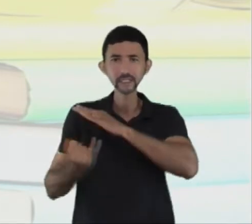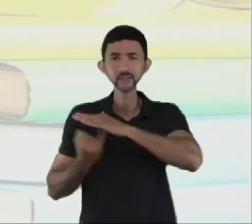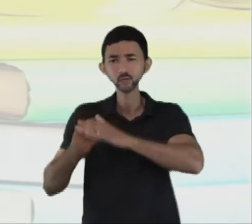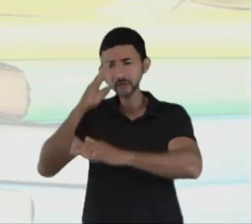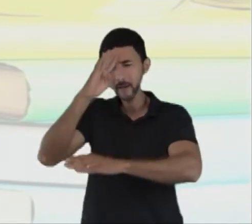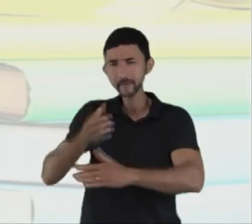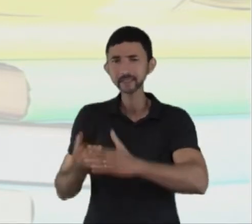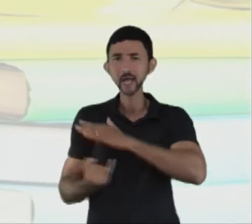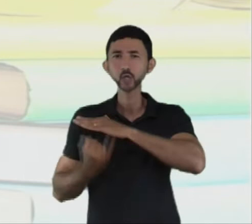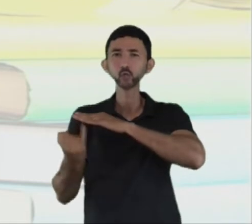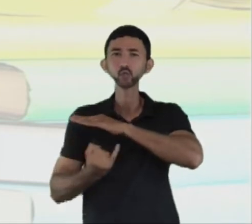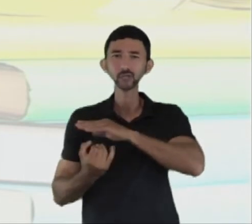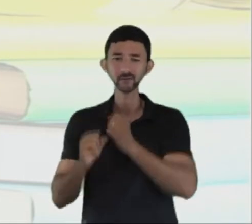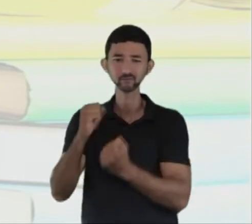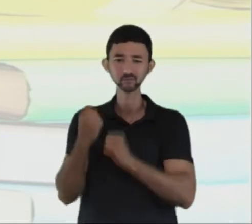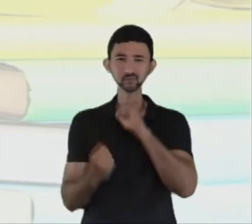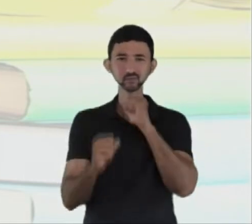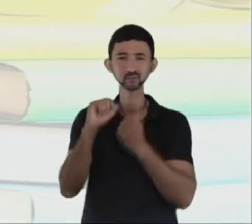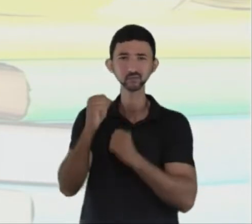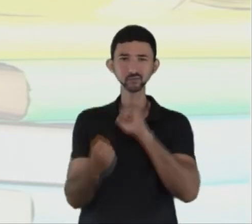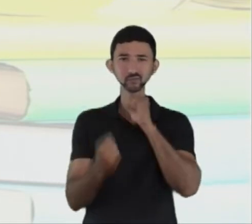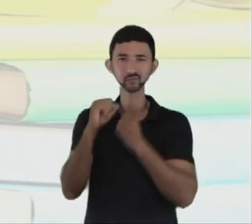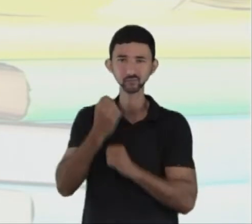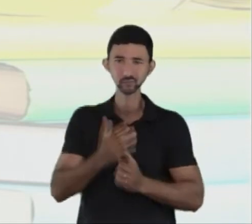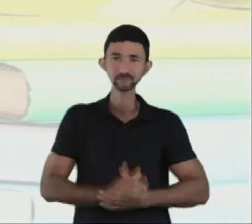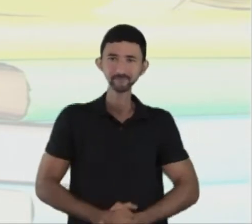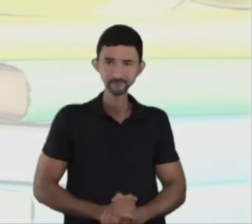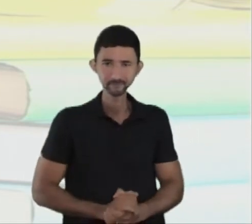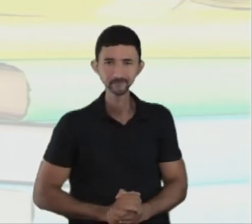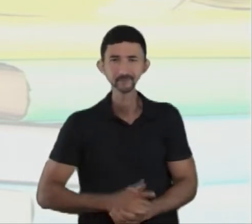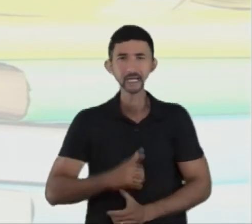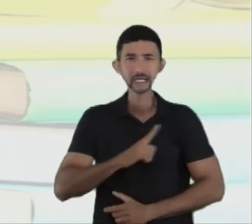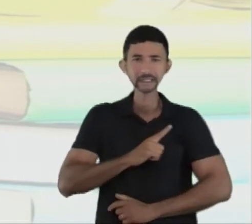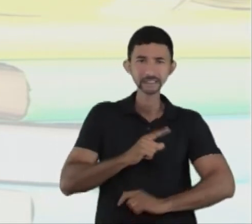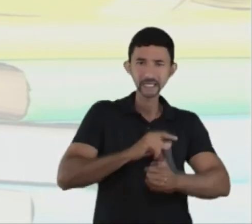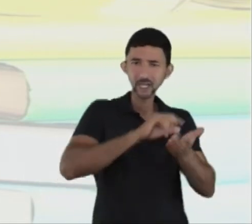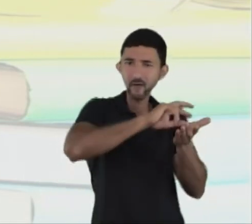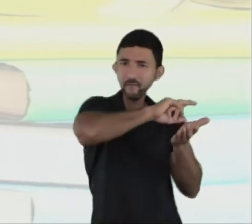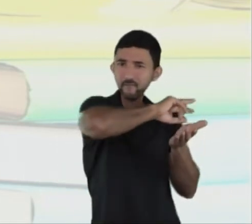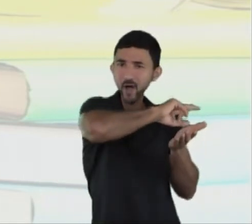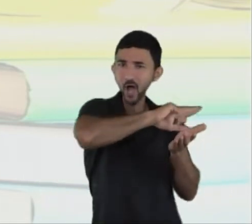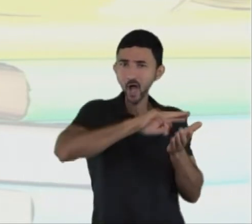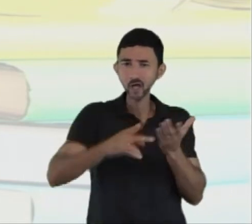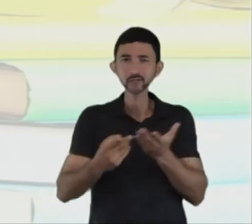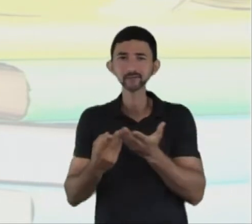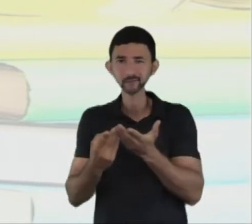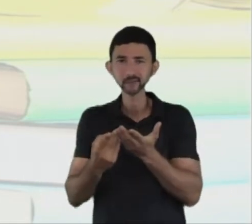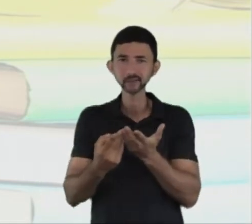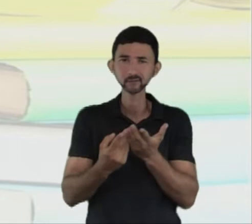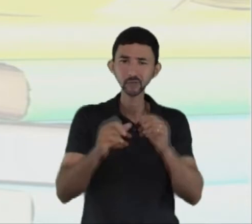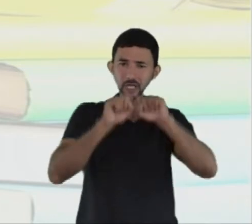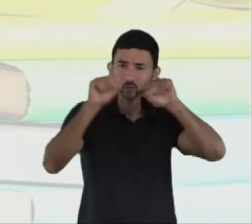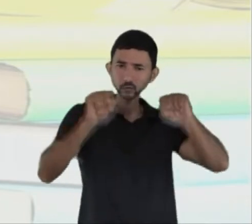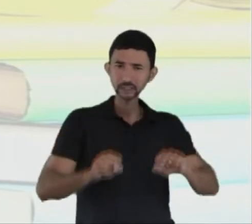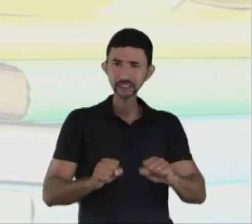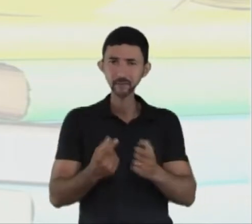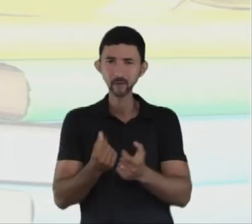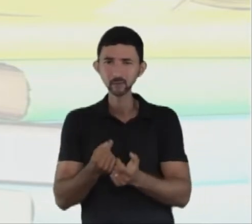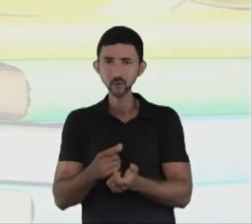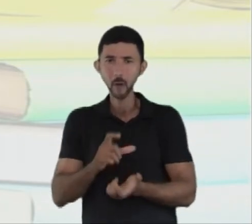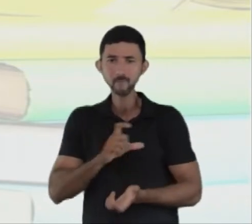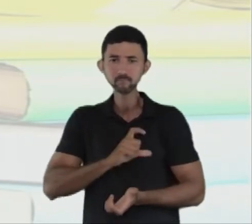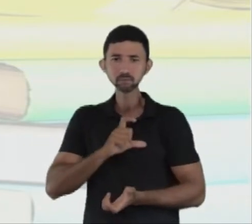econômica sendo a indústria, né? E aí a gente tem os lucros sendo